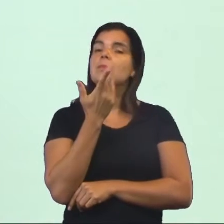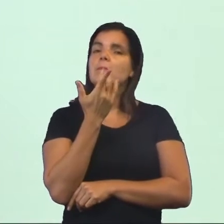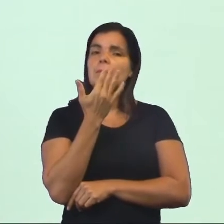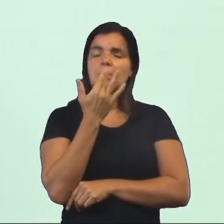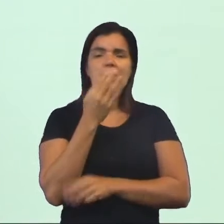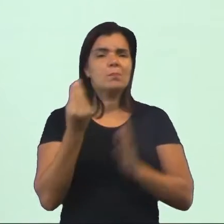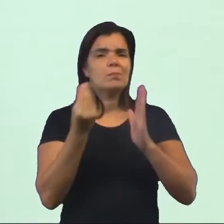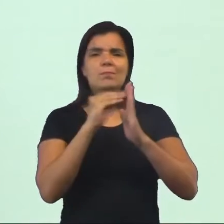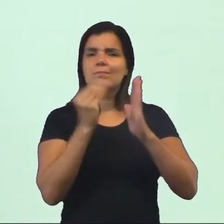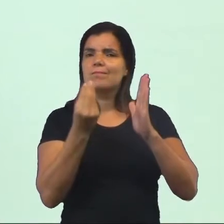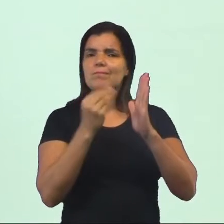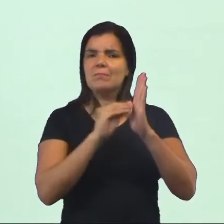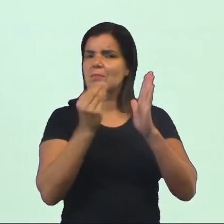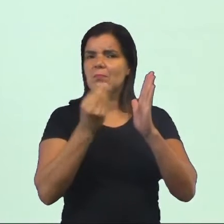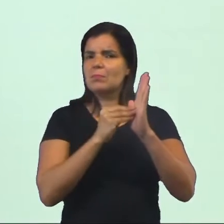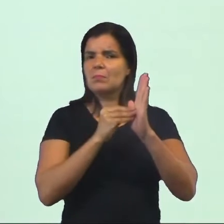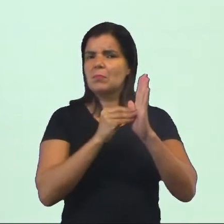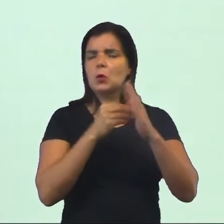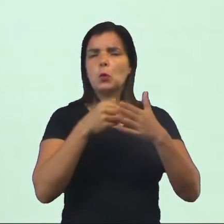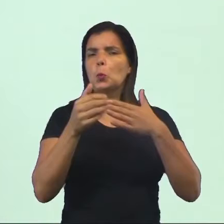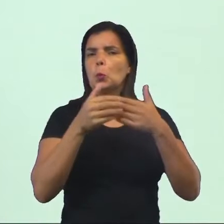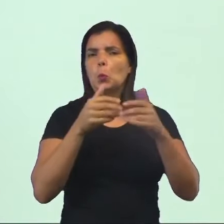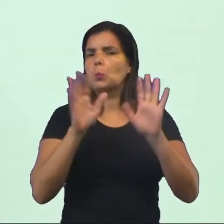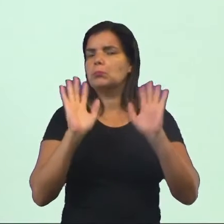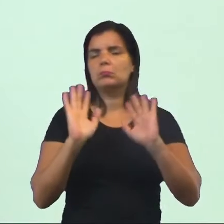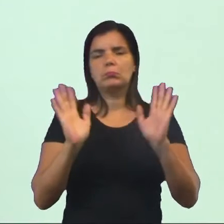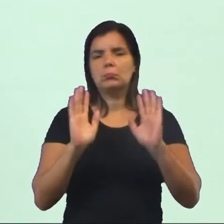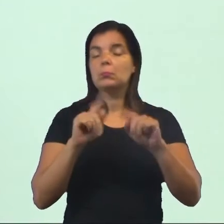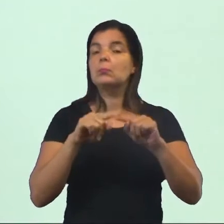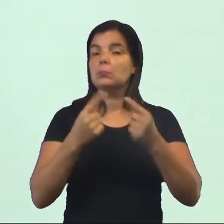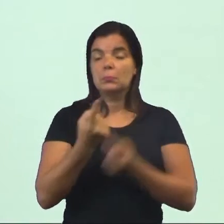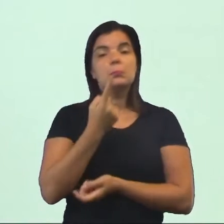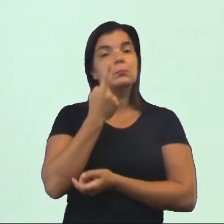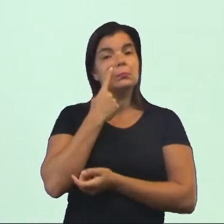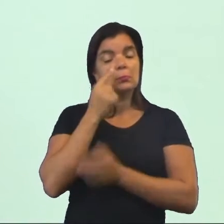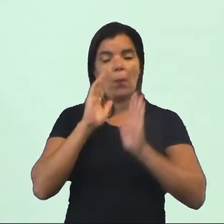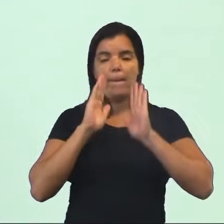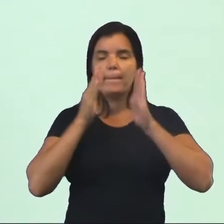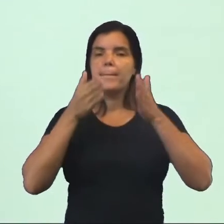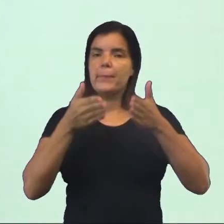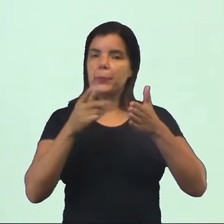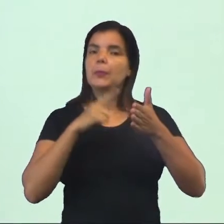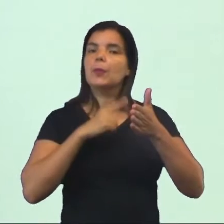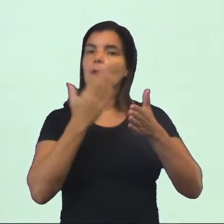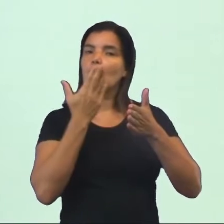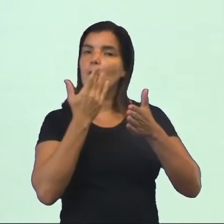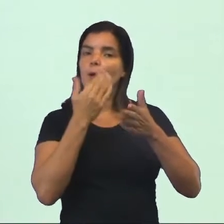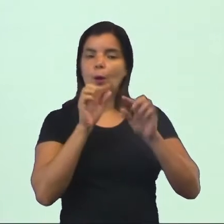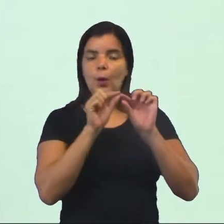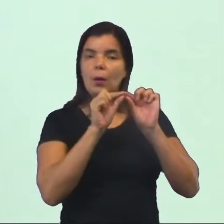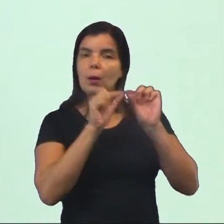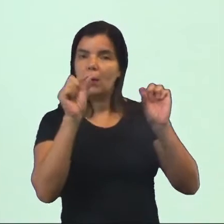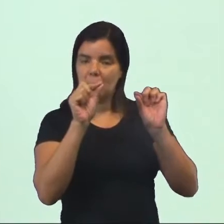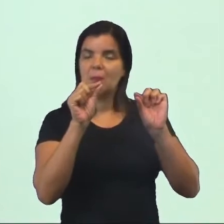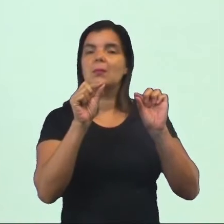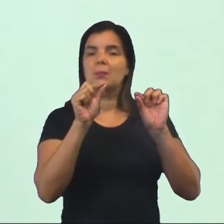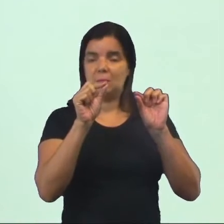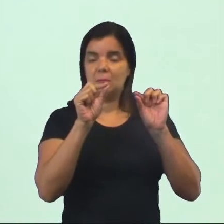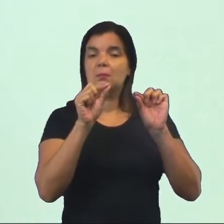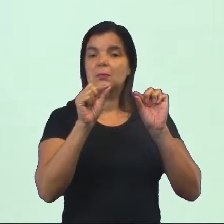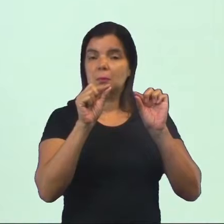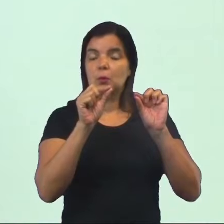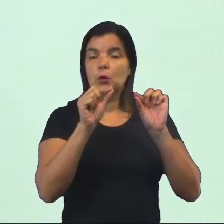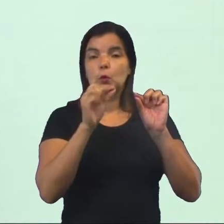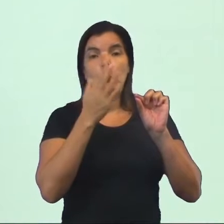são colocadas de maneira aleatória, de qualquer jeito. Vejam que no centro há uma cor, as setas, elas são